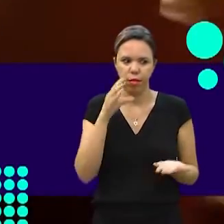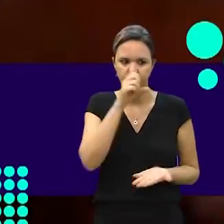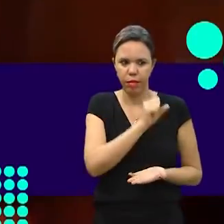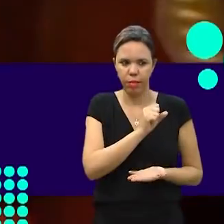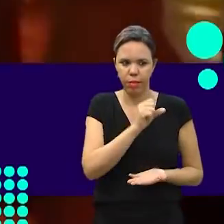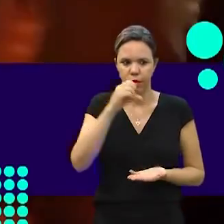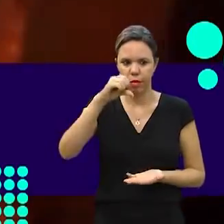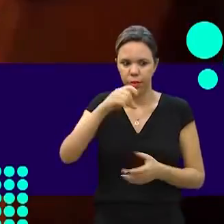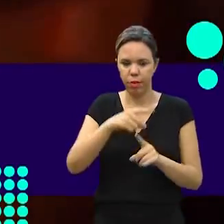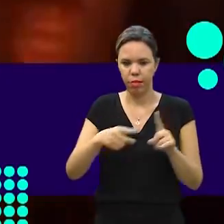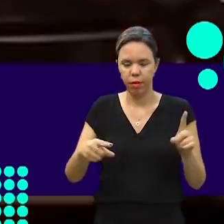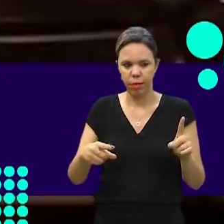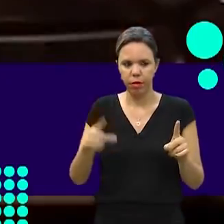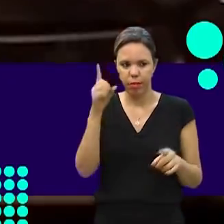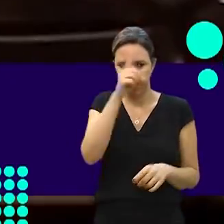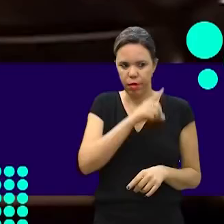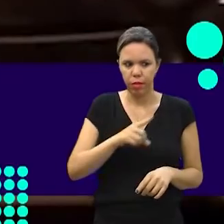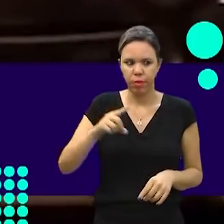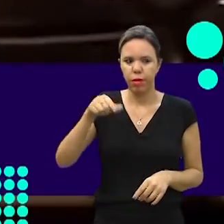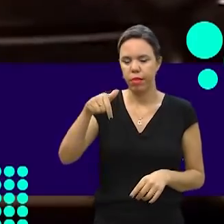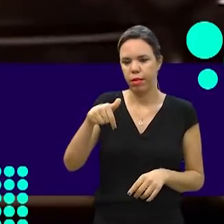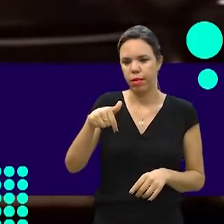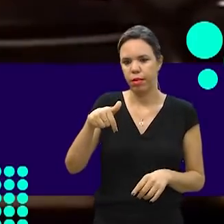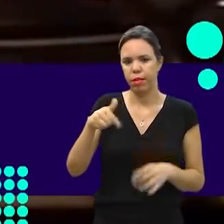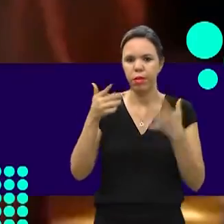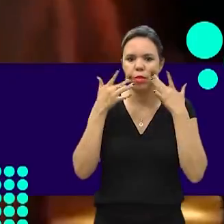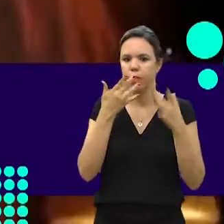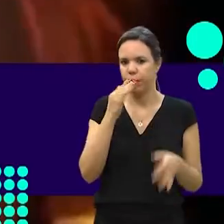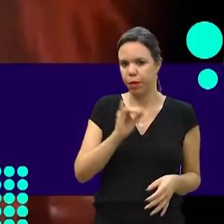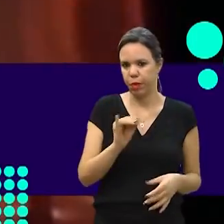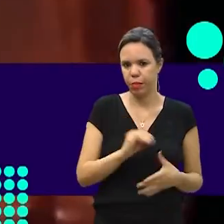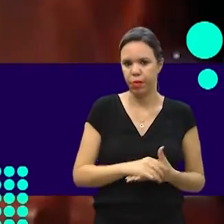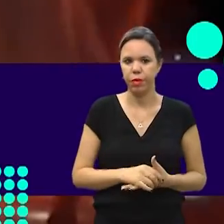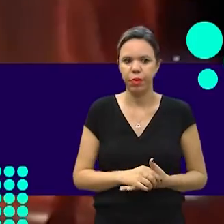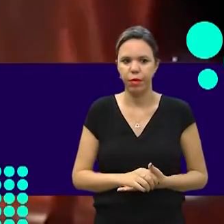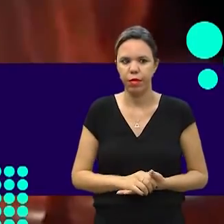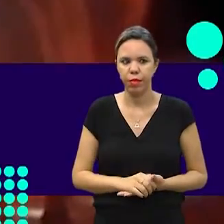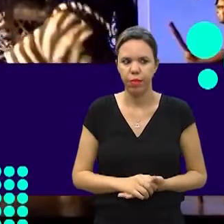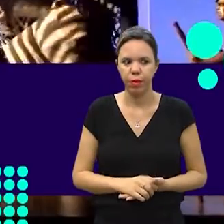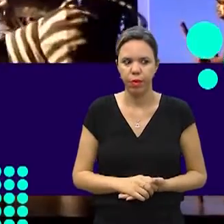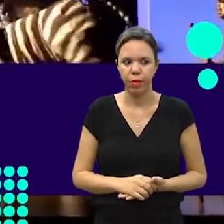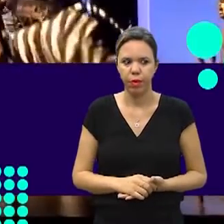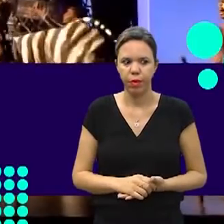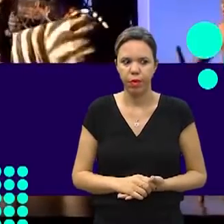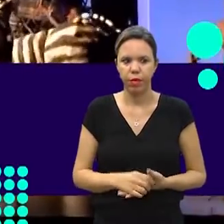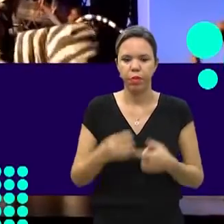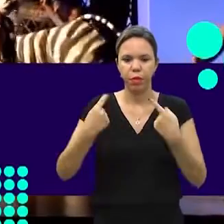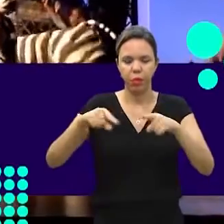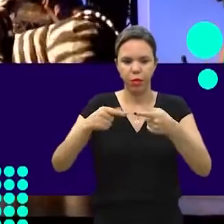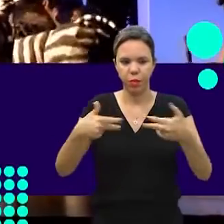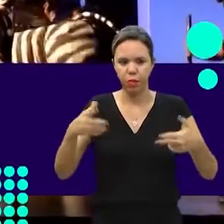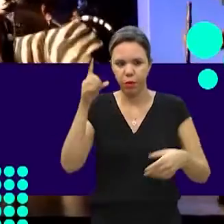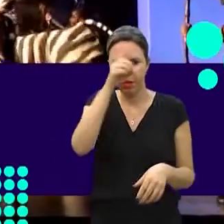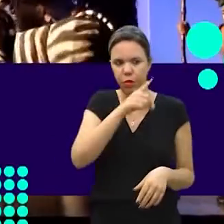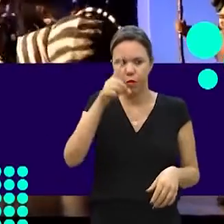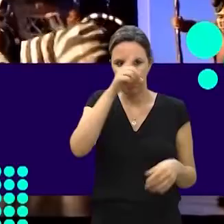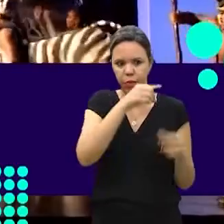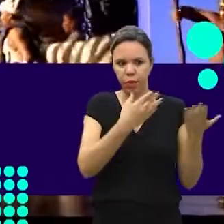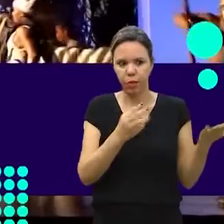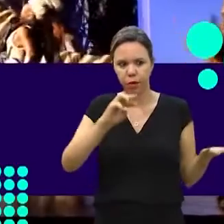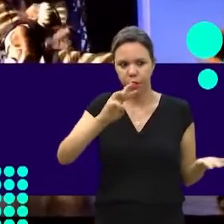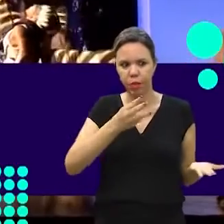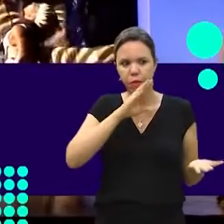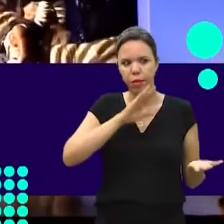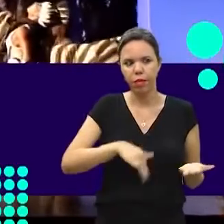vivo. Sábado às 9h30 e domingo às 7 no Teatro Iguatemi. Ainda sobre musicais, no